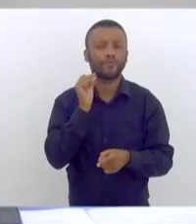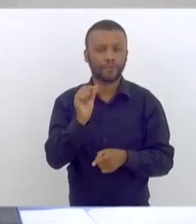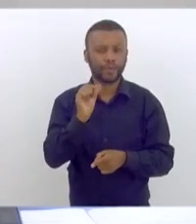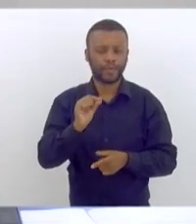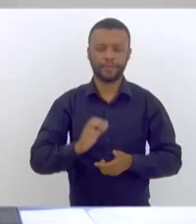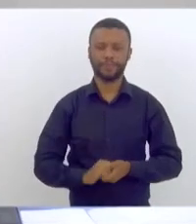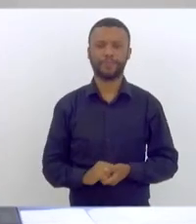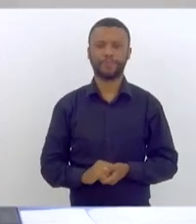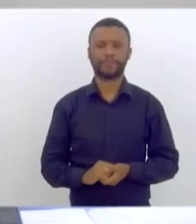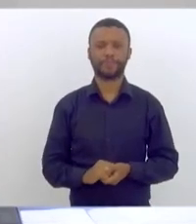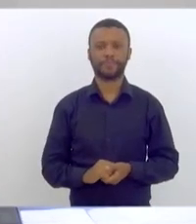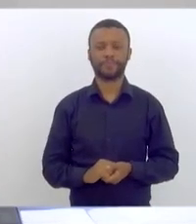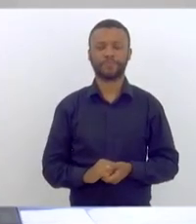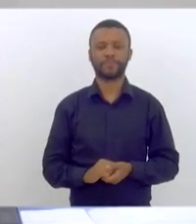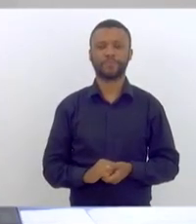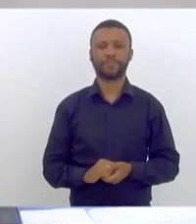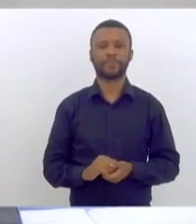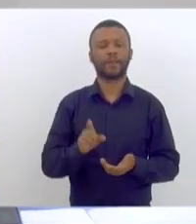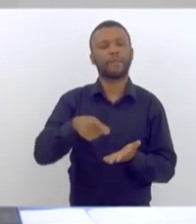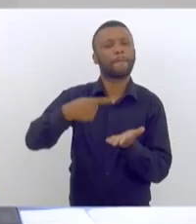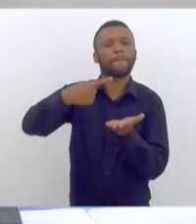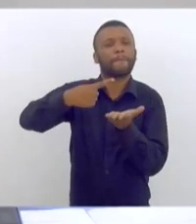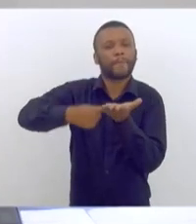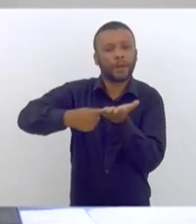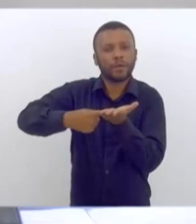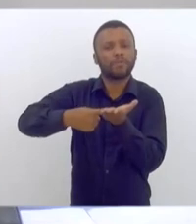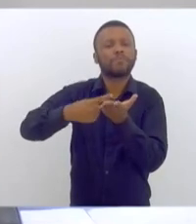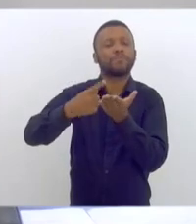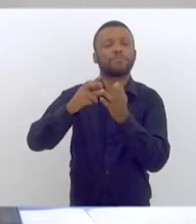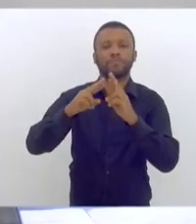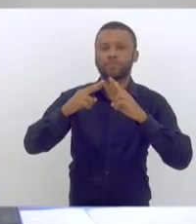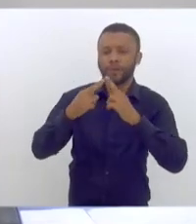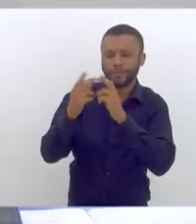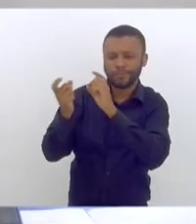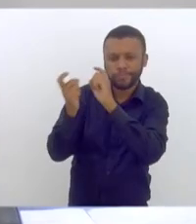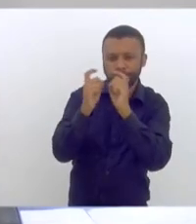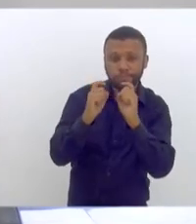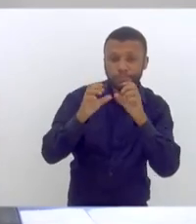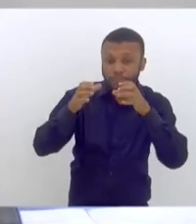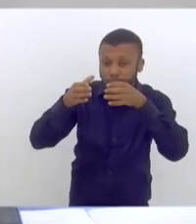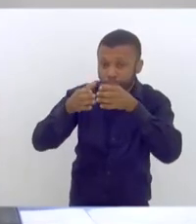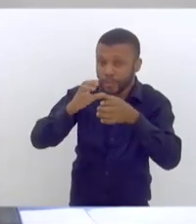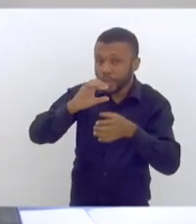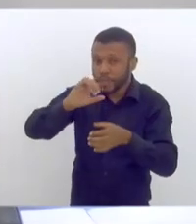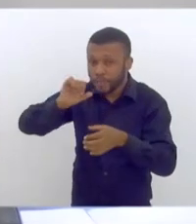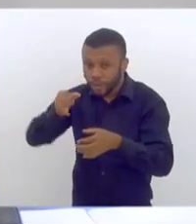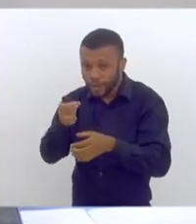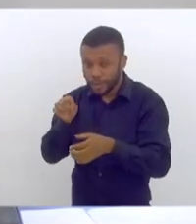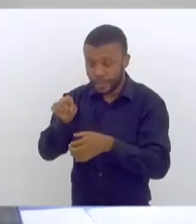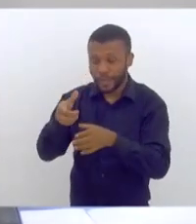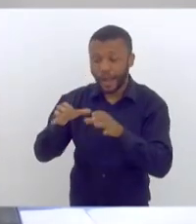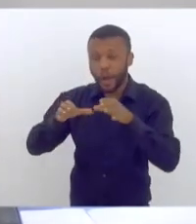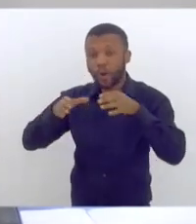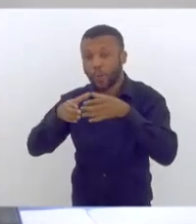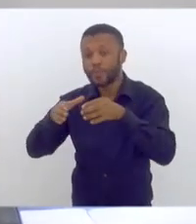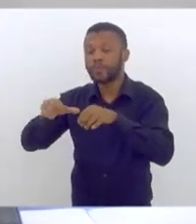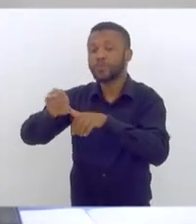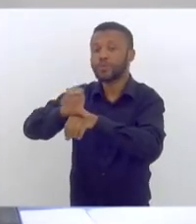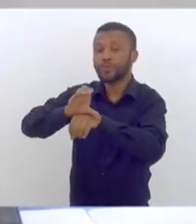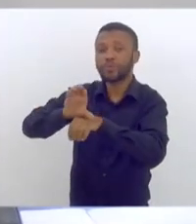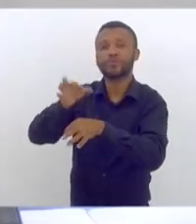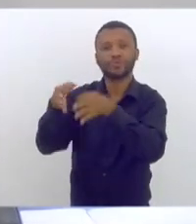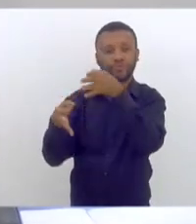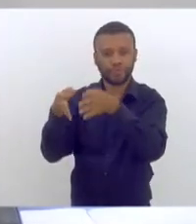é pela comissão de construção e justiça então por favor